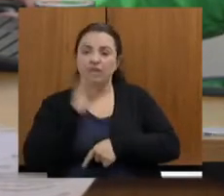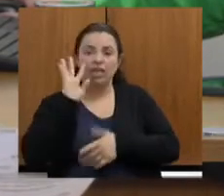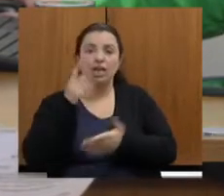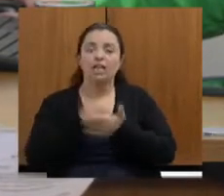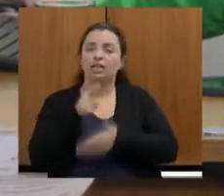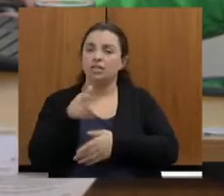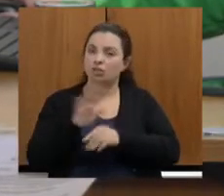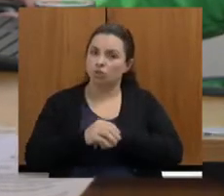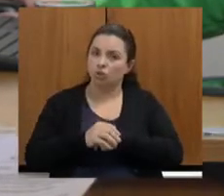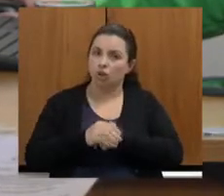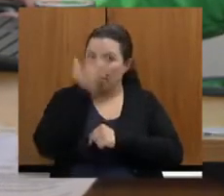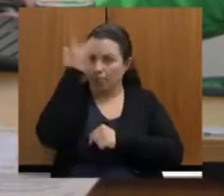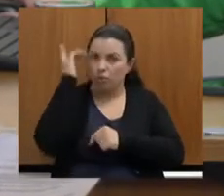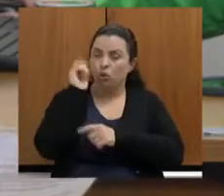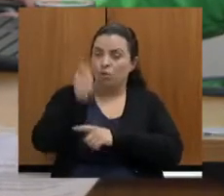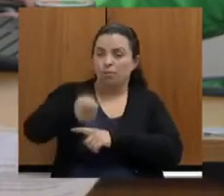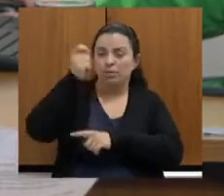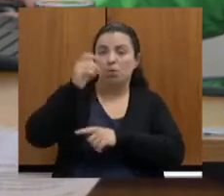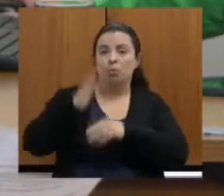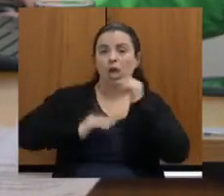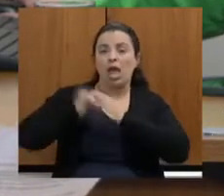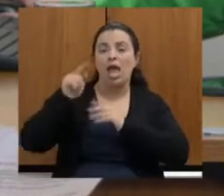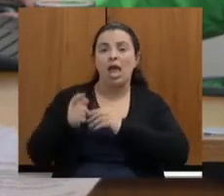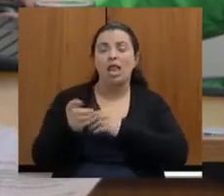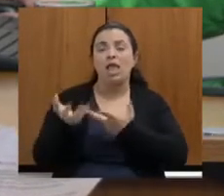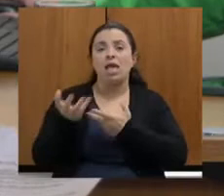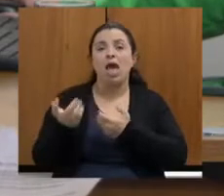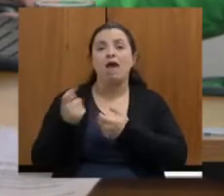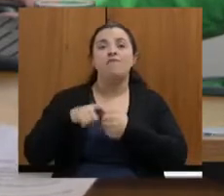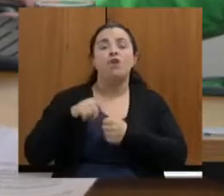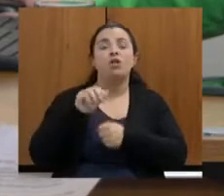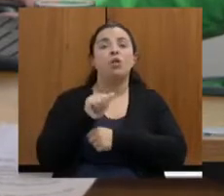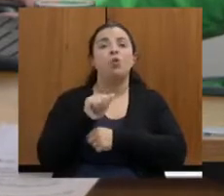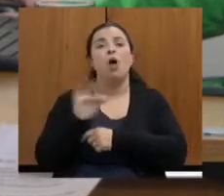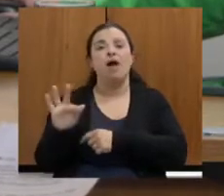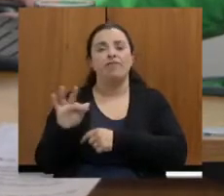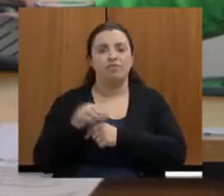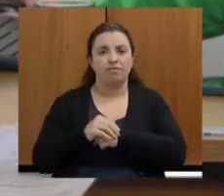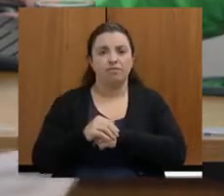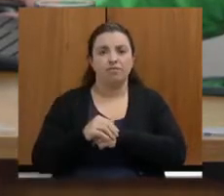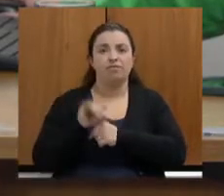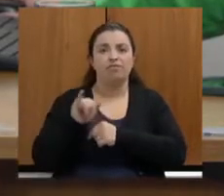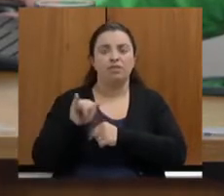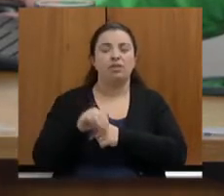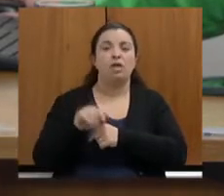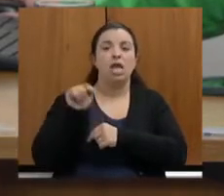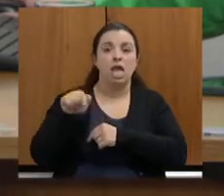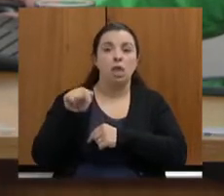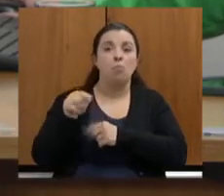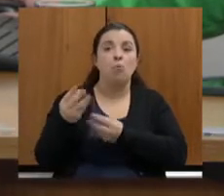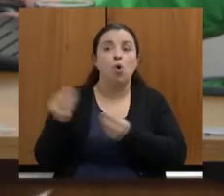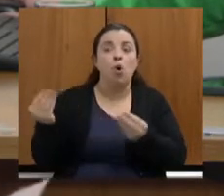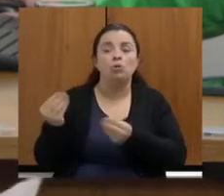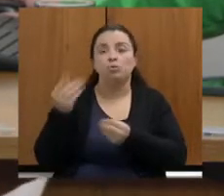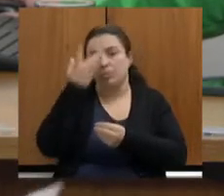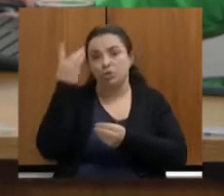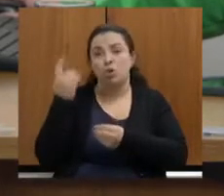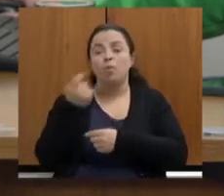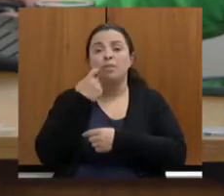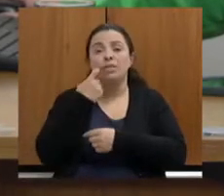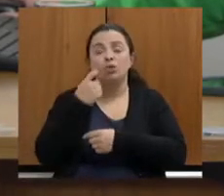pescadores cama dá a volta do a free pois muitos estão passando até fome e